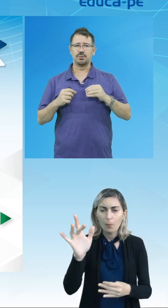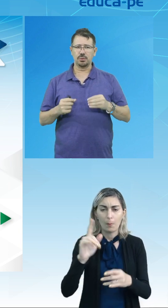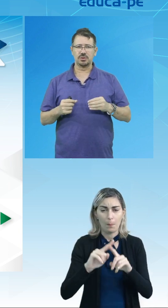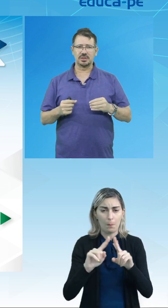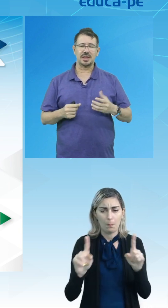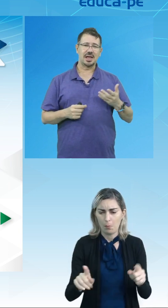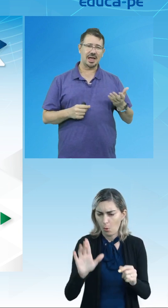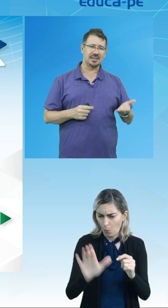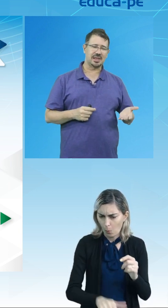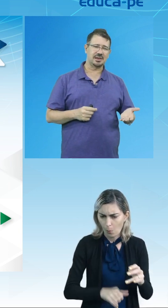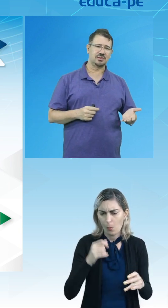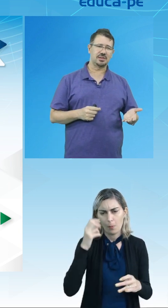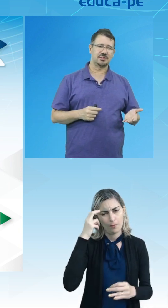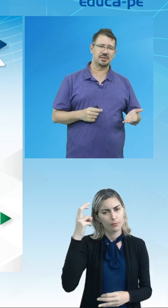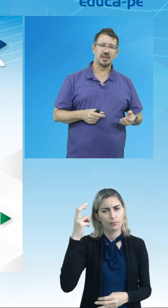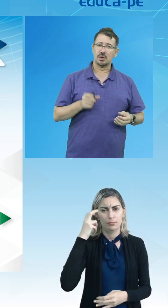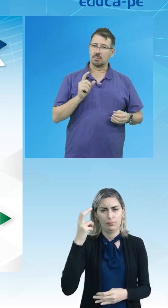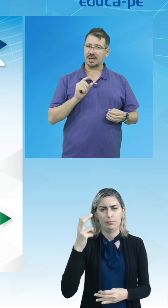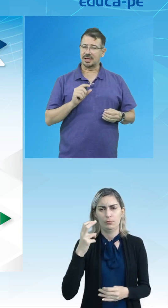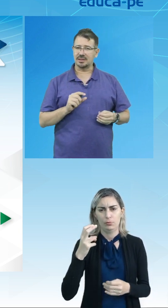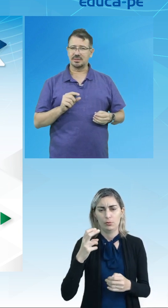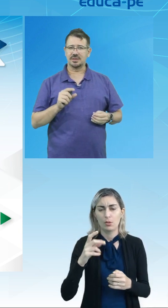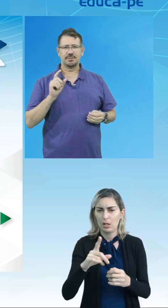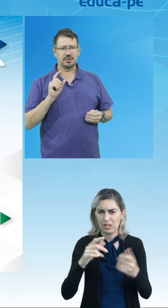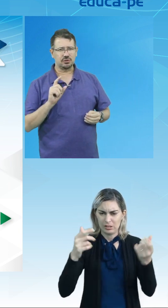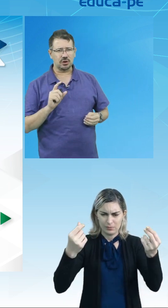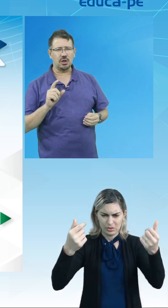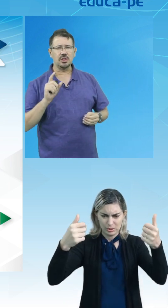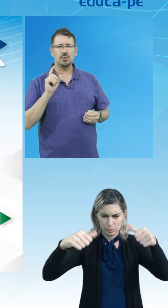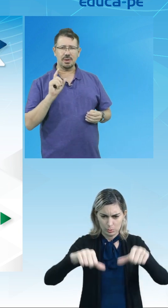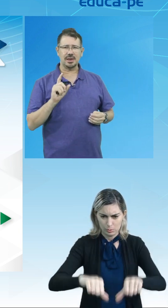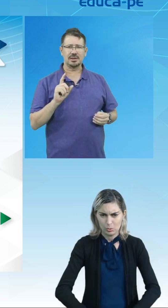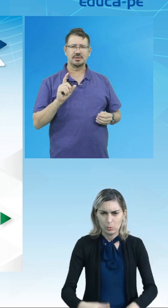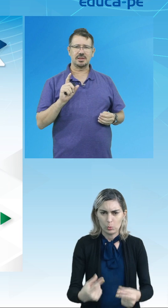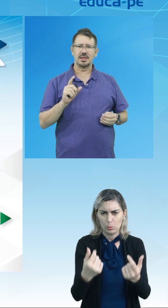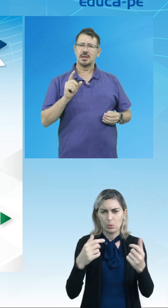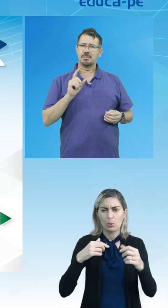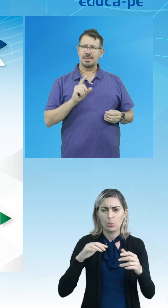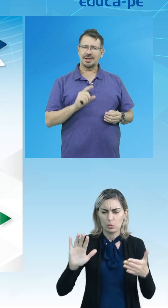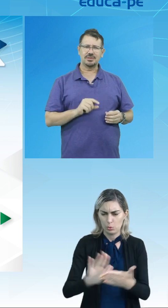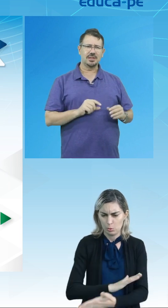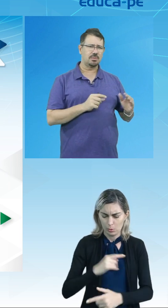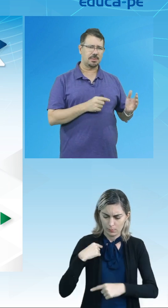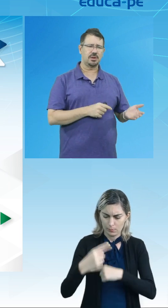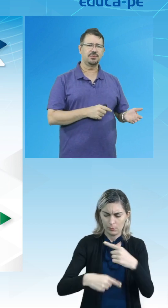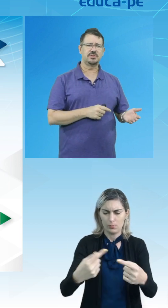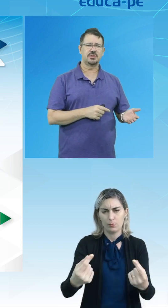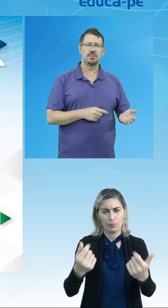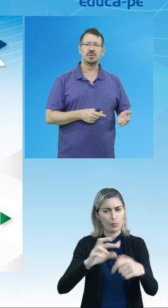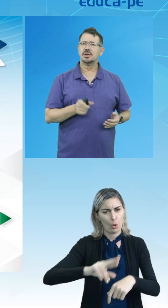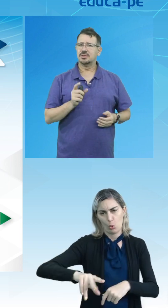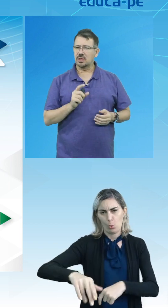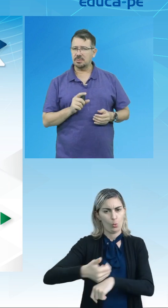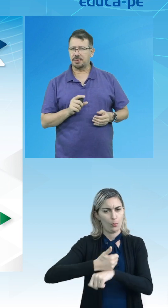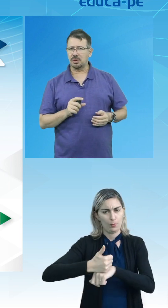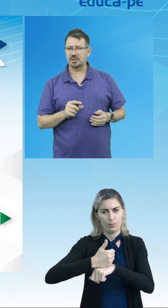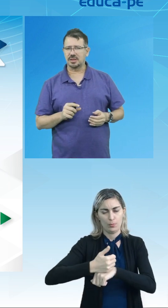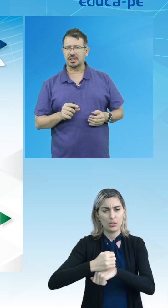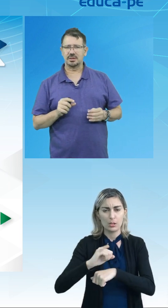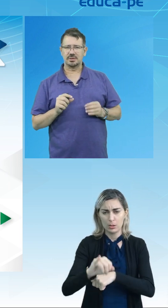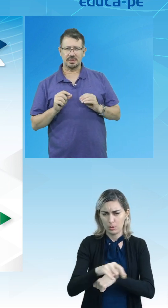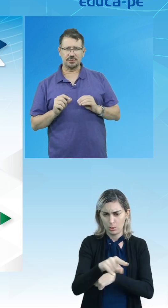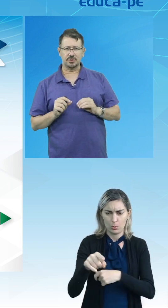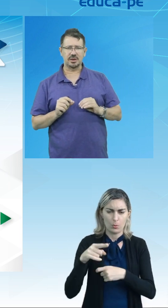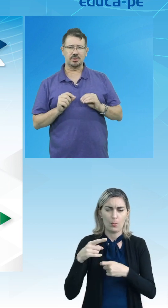não furta a inteligência. Uma crise destrói uma herança, mas não uma profissão. Não